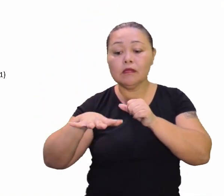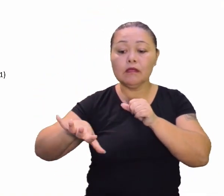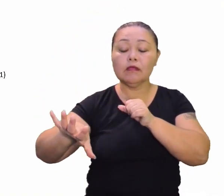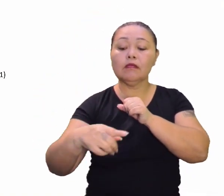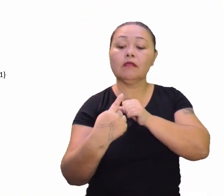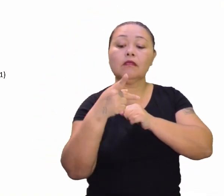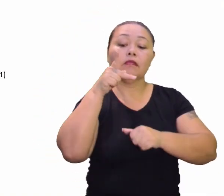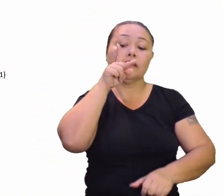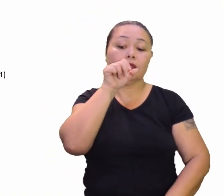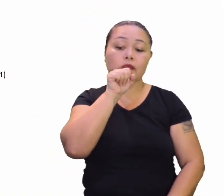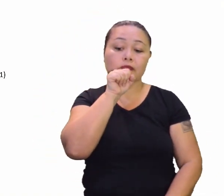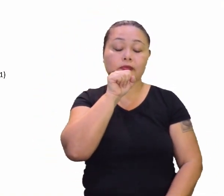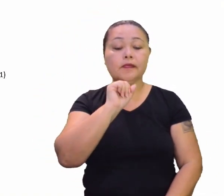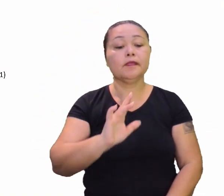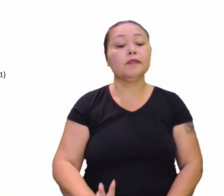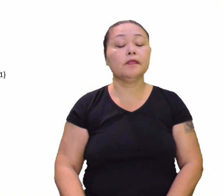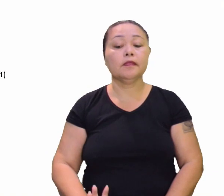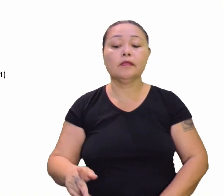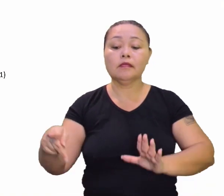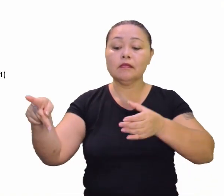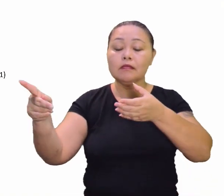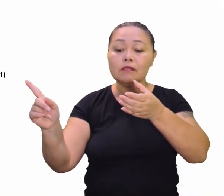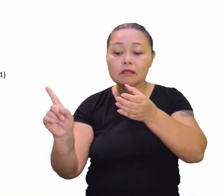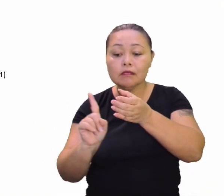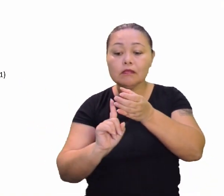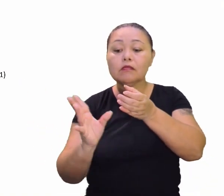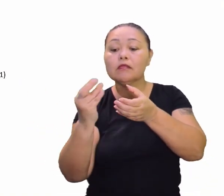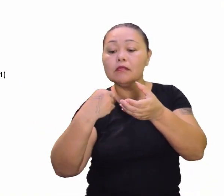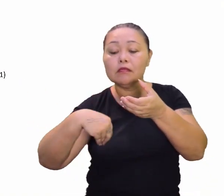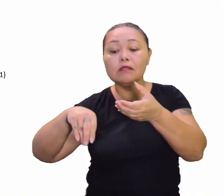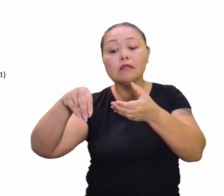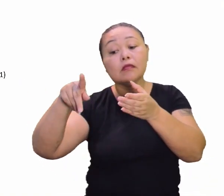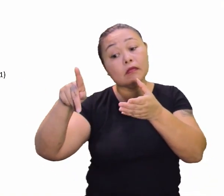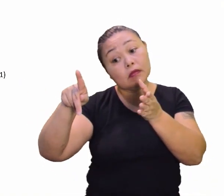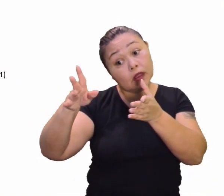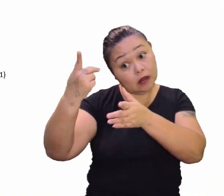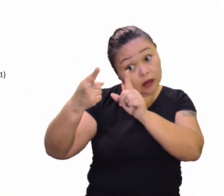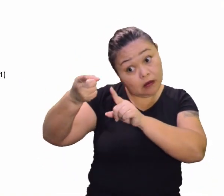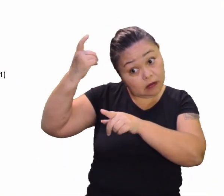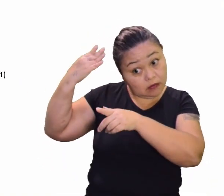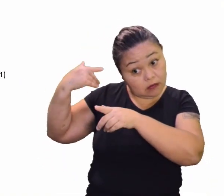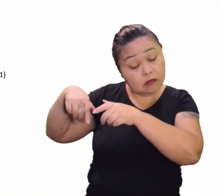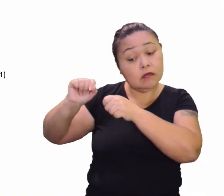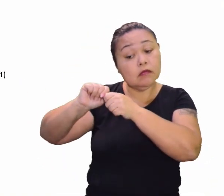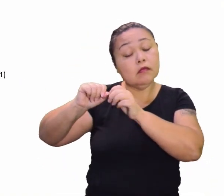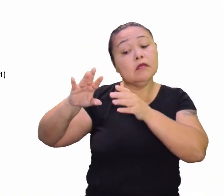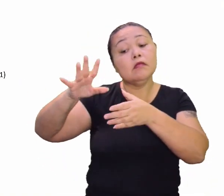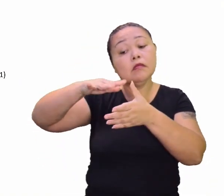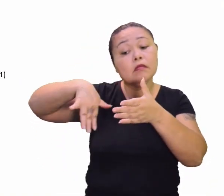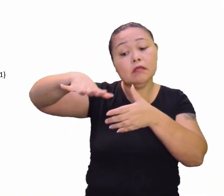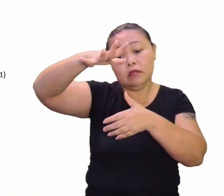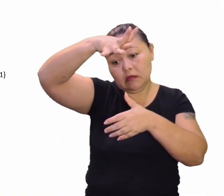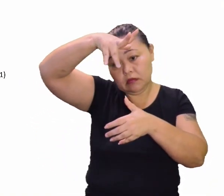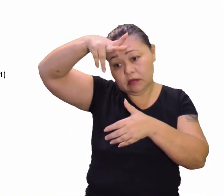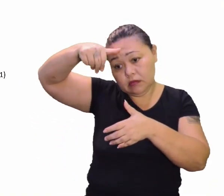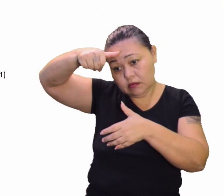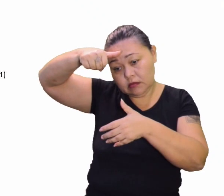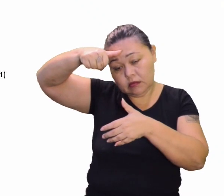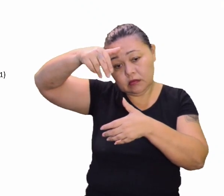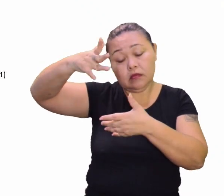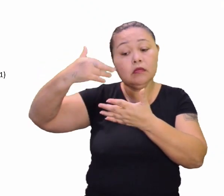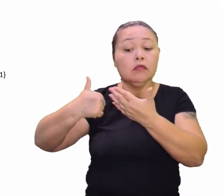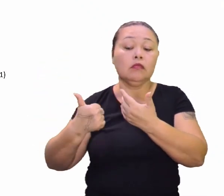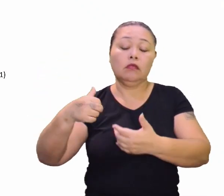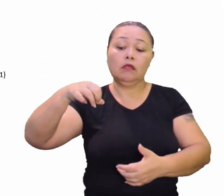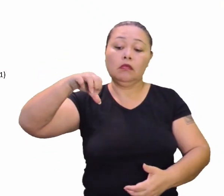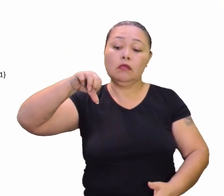área de Porto de Velho. Porto Velho, exatamente. Pertencia tudo ao Mato Grosso, como eu falei. Ó, Por isso que nós vimos ali no mapa anterior de 76